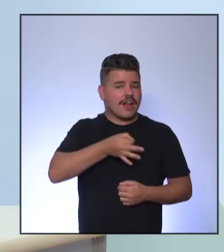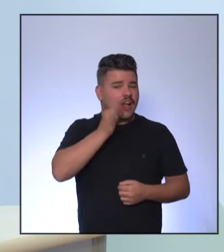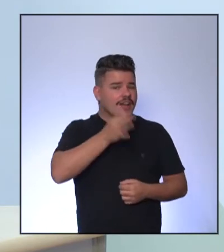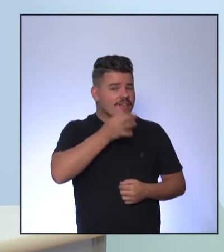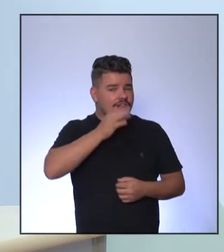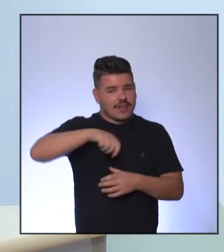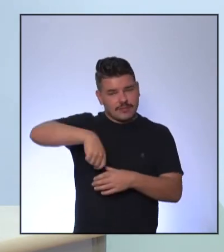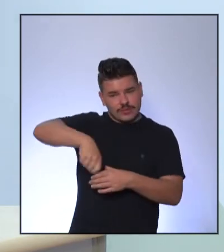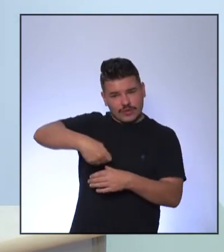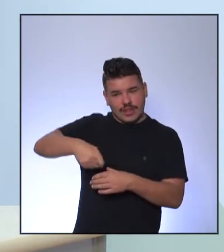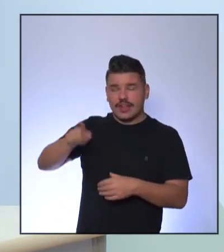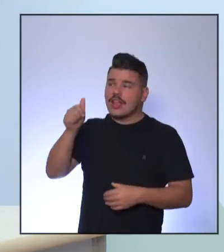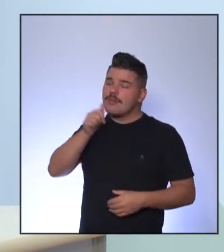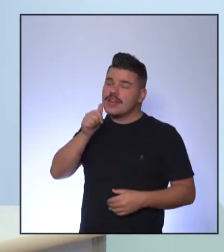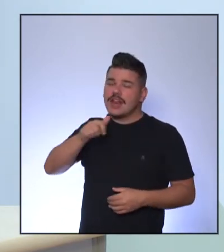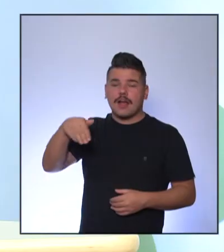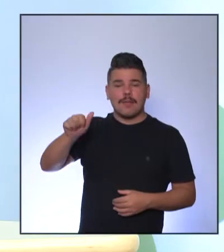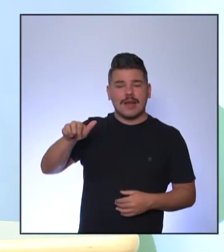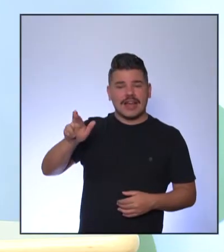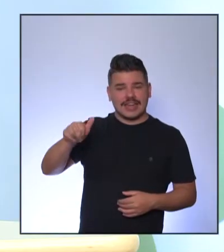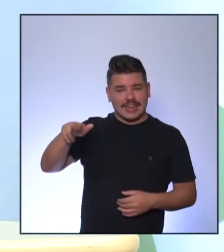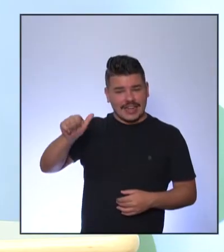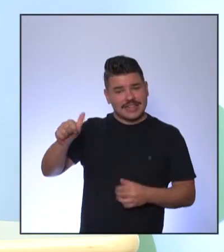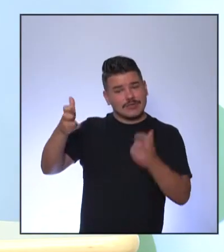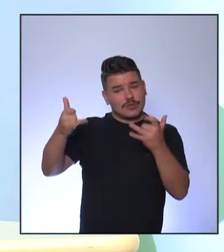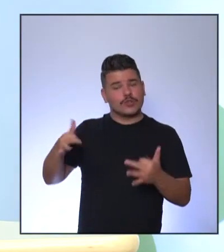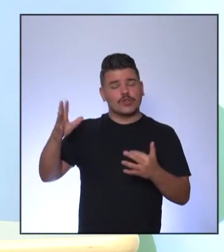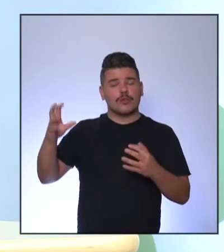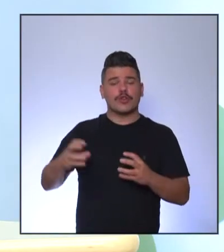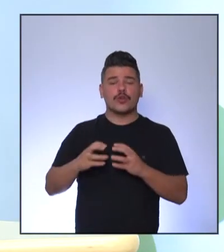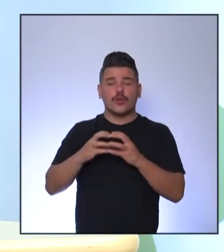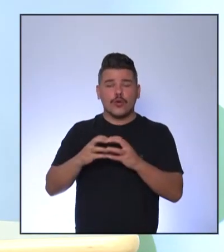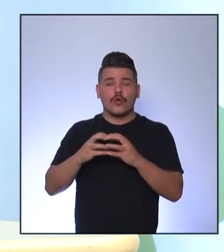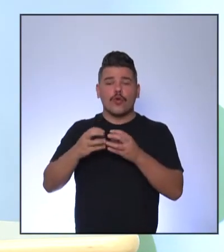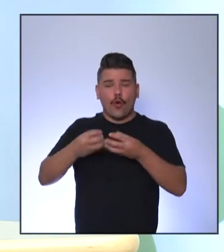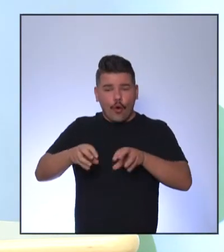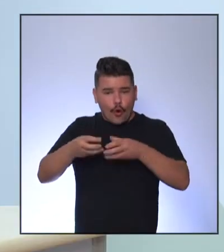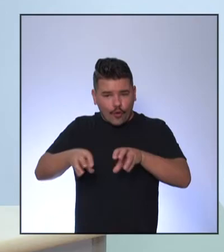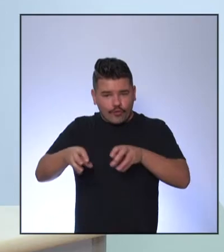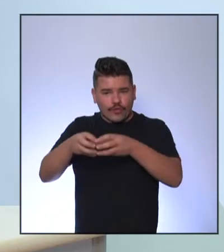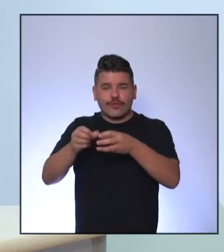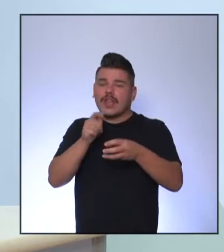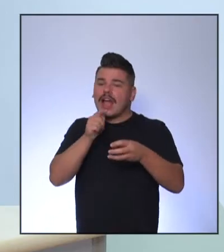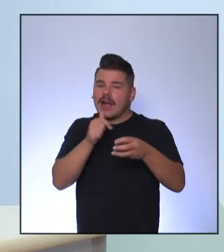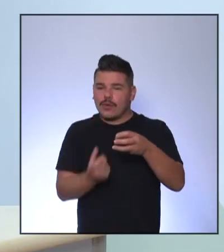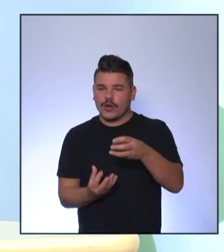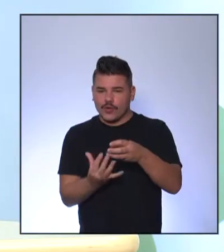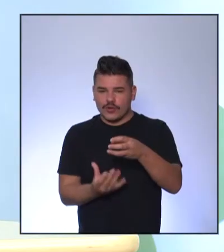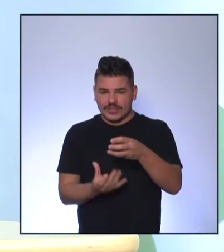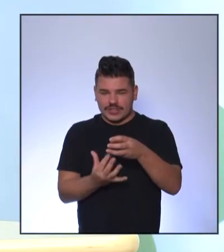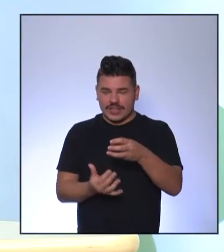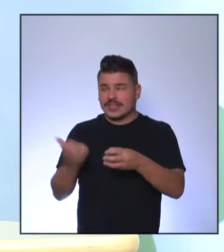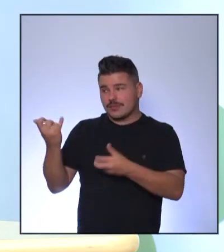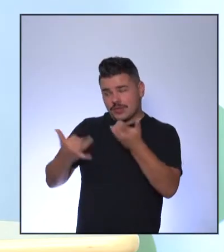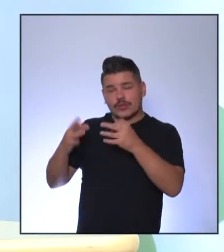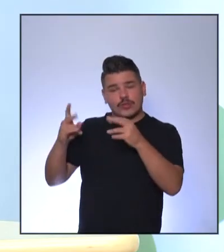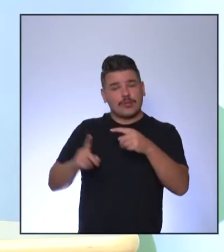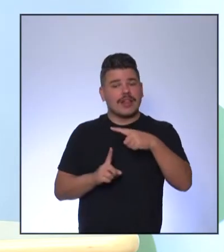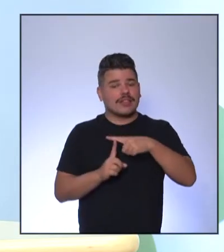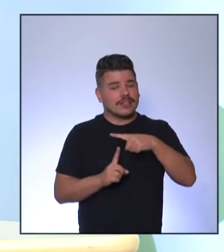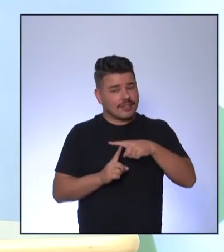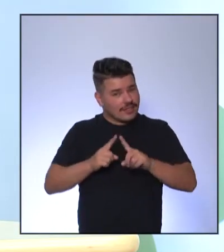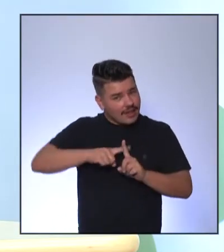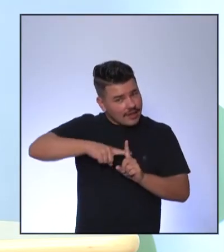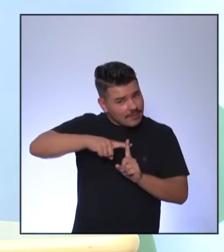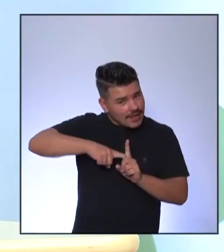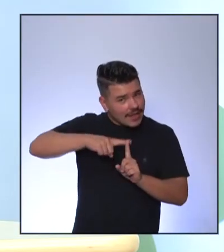vai cozinhar um ovo. Ela faz uso da temperatura, né? Sim, todas temperatura. Isso, todas da temperatura. E da